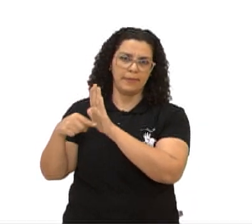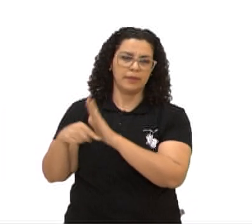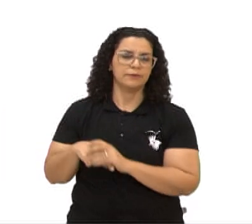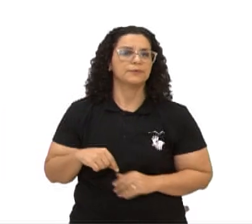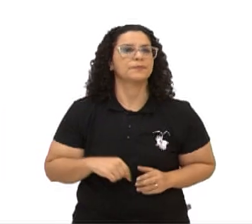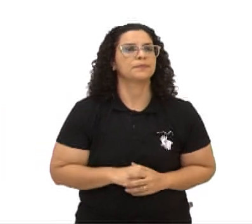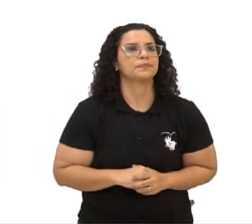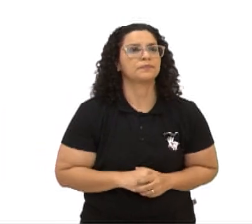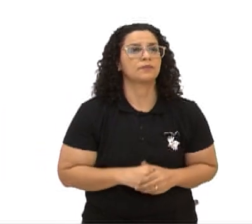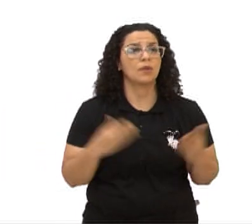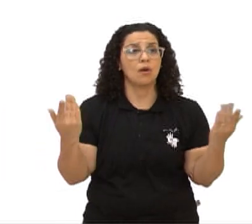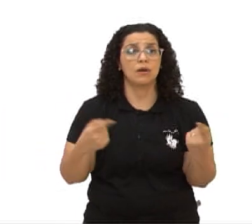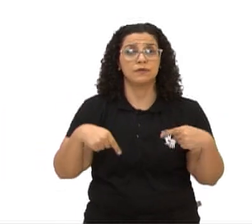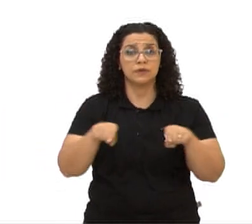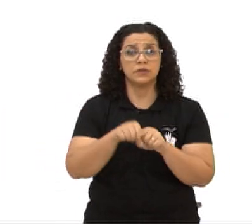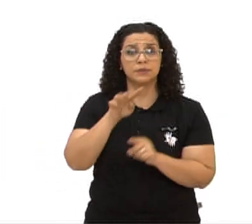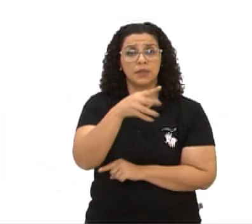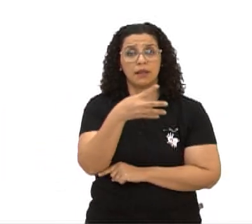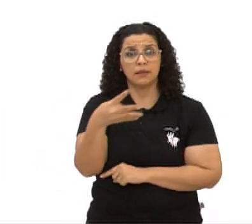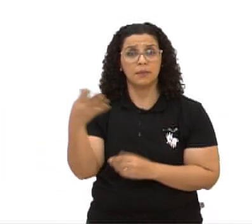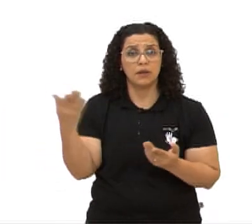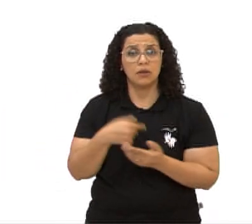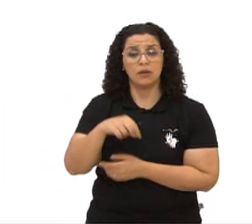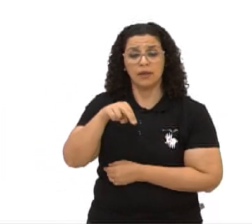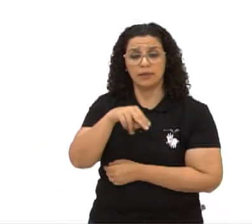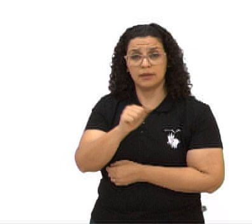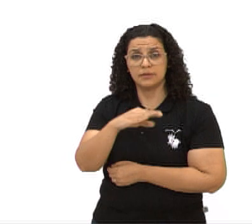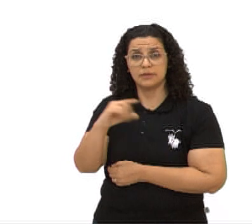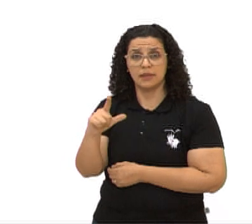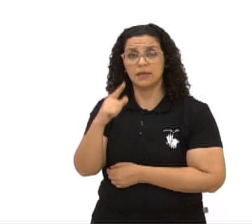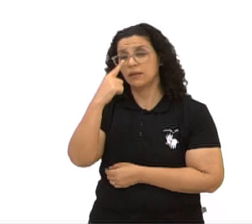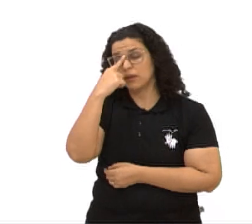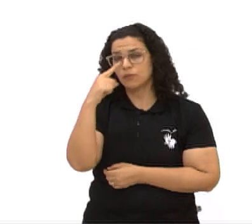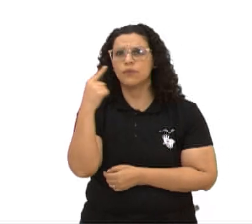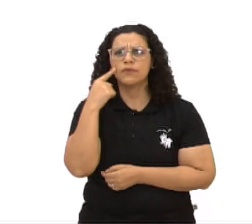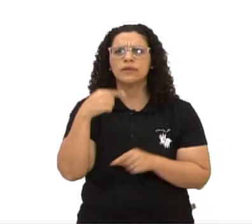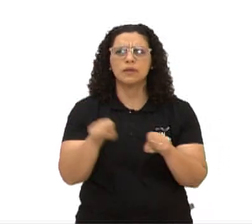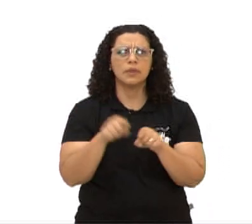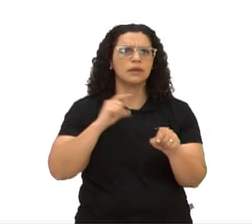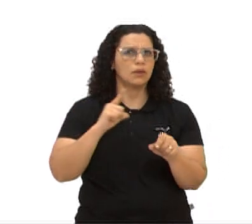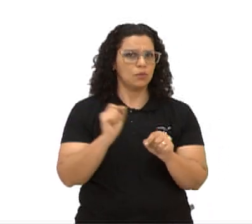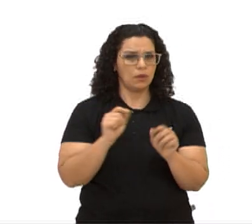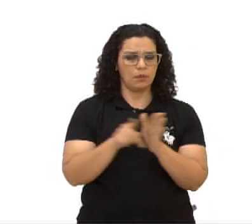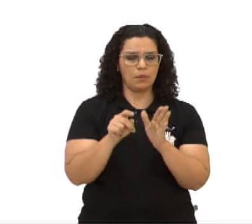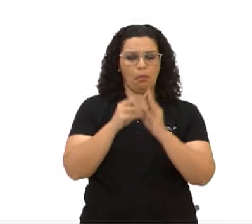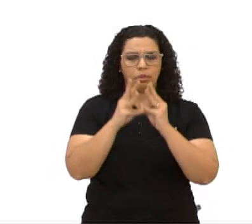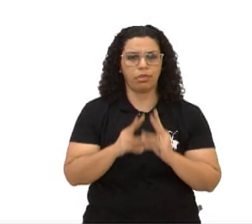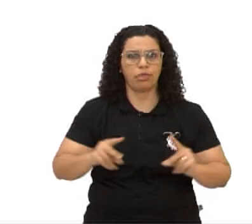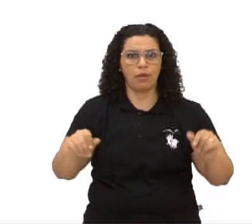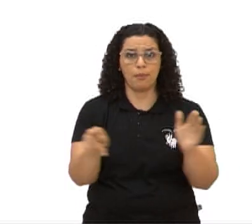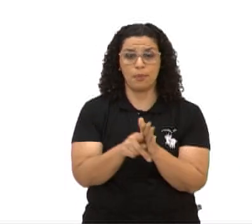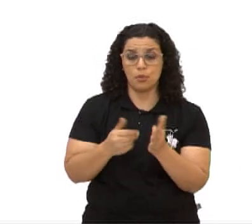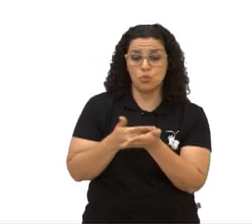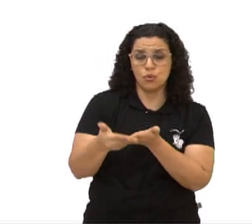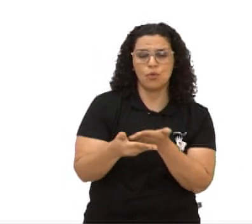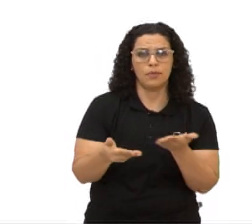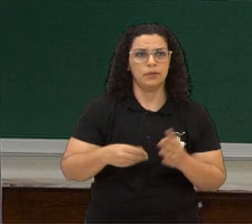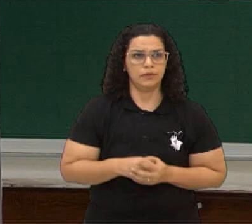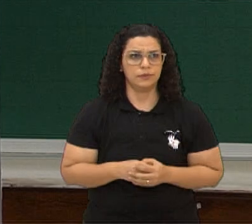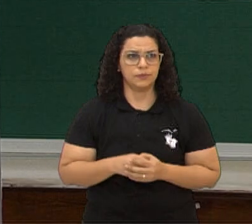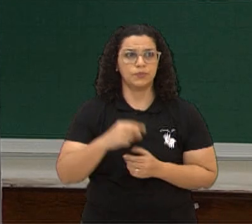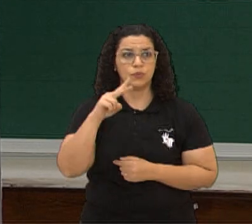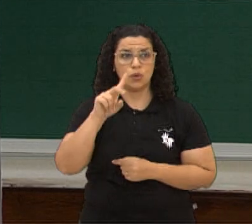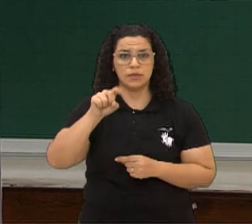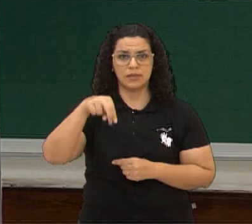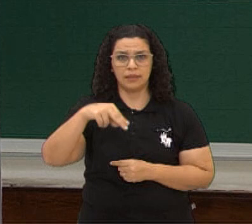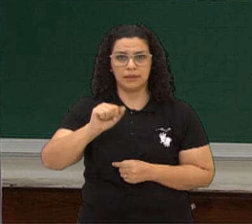OH. Voltando para a nossa situação do NaCl, a gente vai ter lá, então, a dissociação inicial.